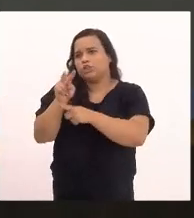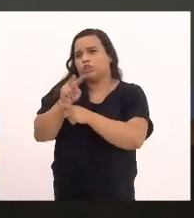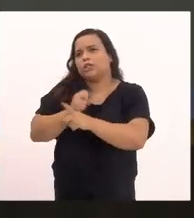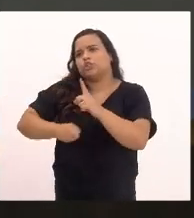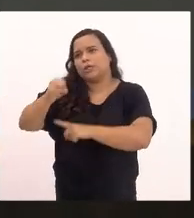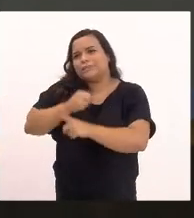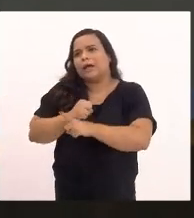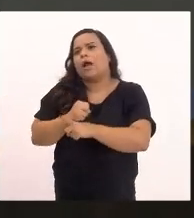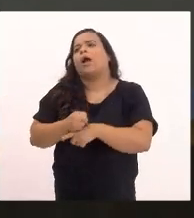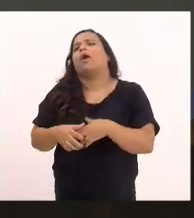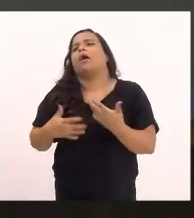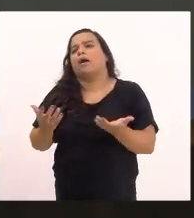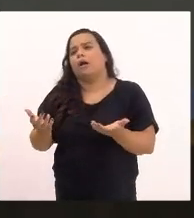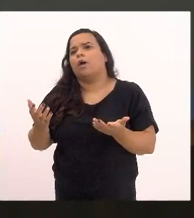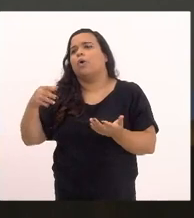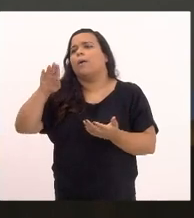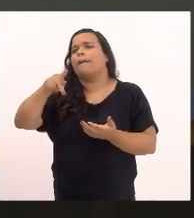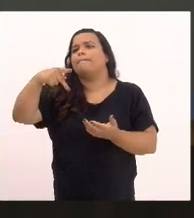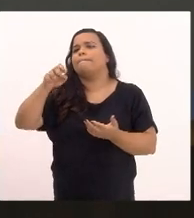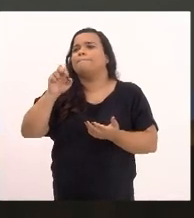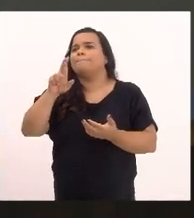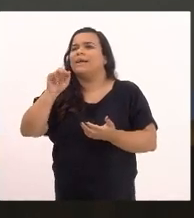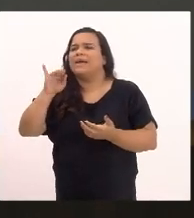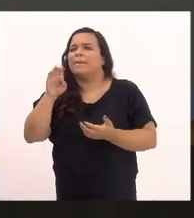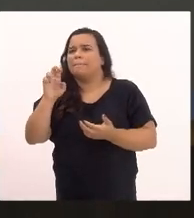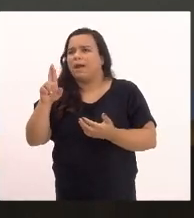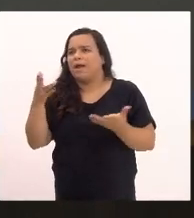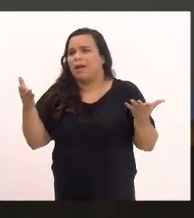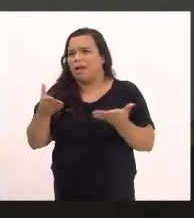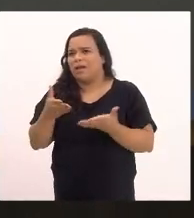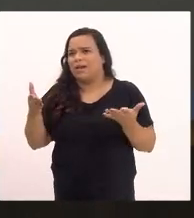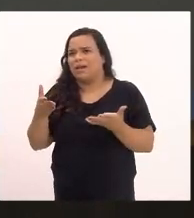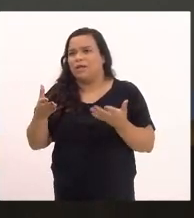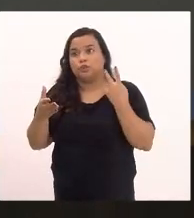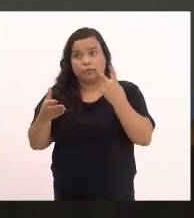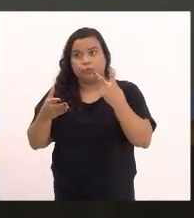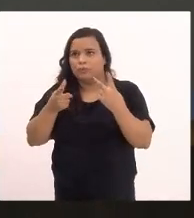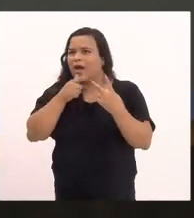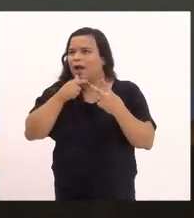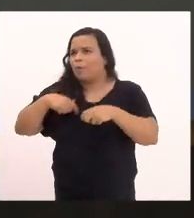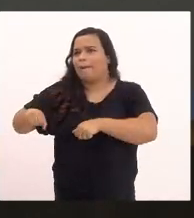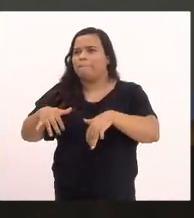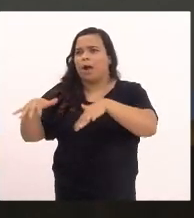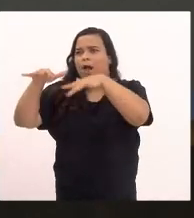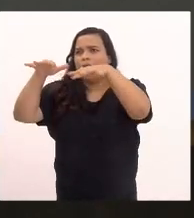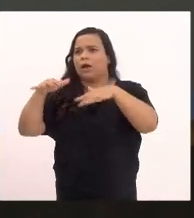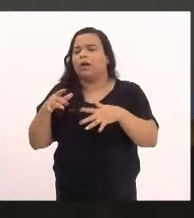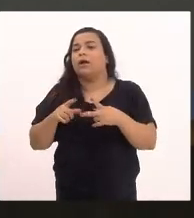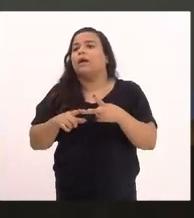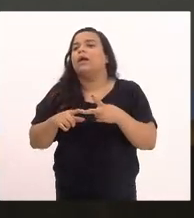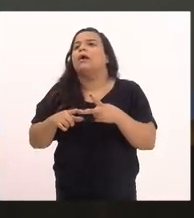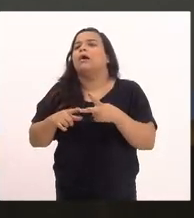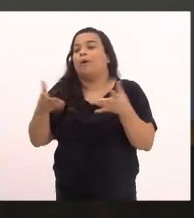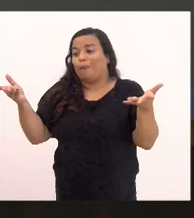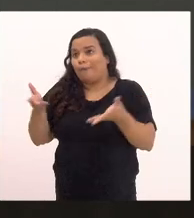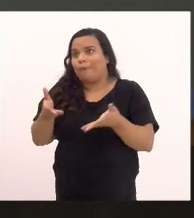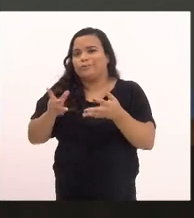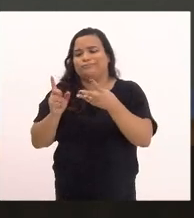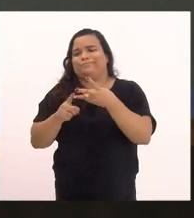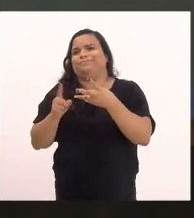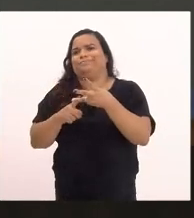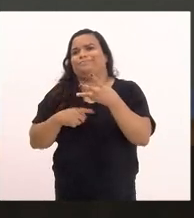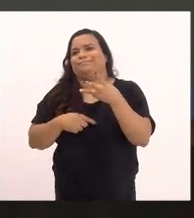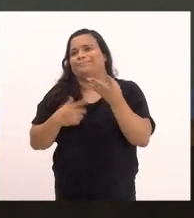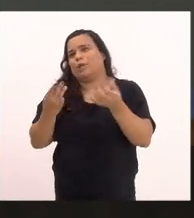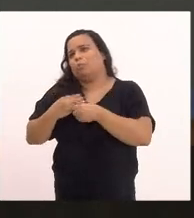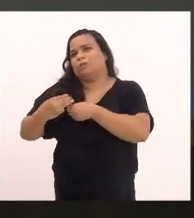como a Peribé. A Peribé teve 2 cheias, está tendo a terceira hoje, por causa do Rio Pomba e Rio Muriaé que entra. Então, é um município que tem